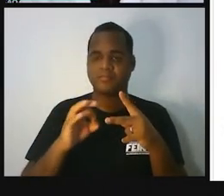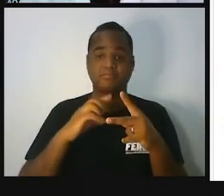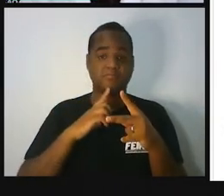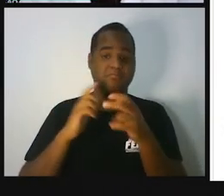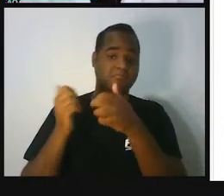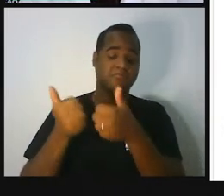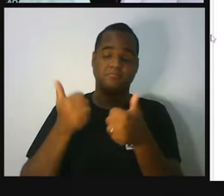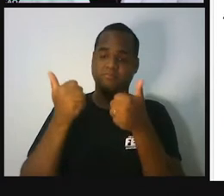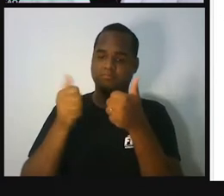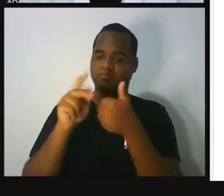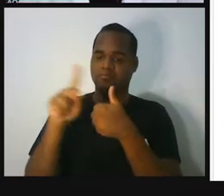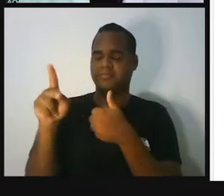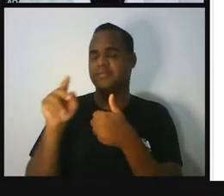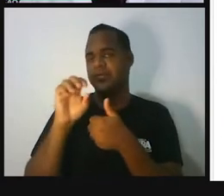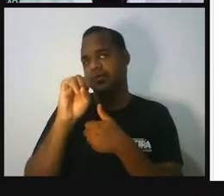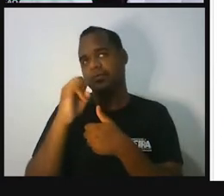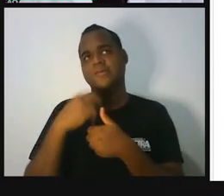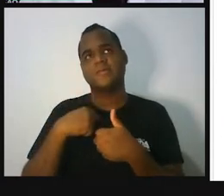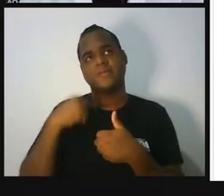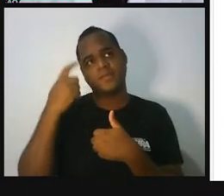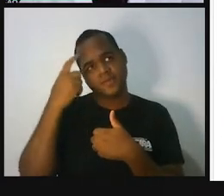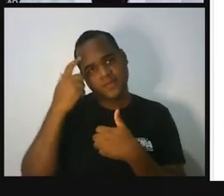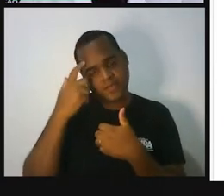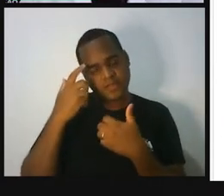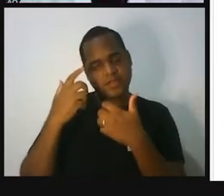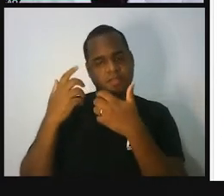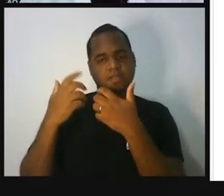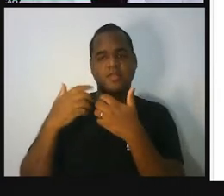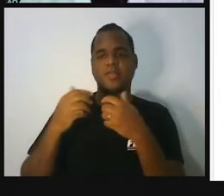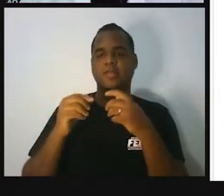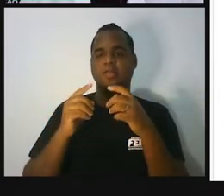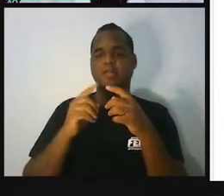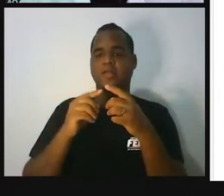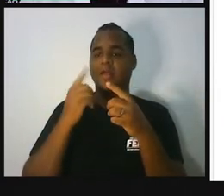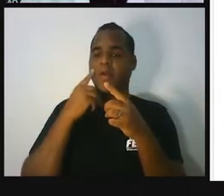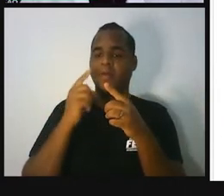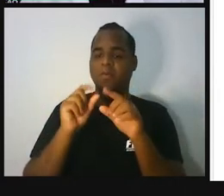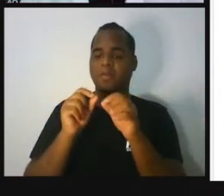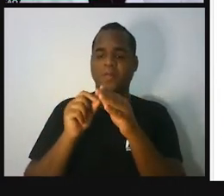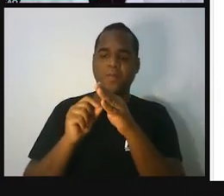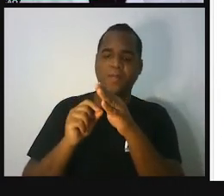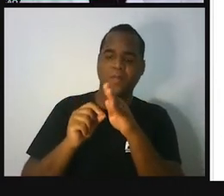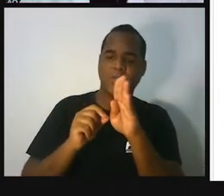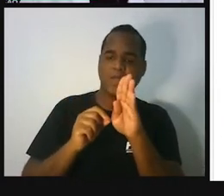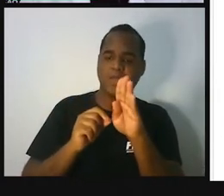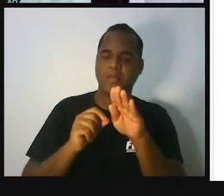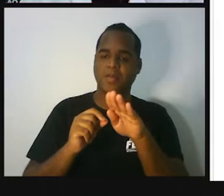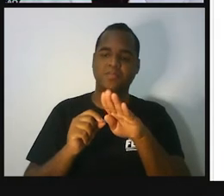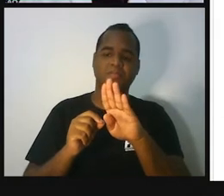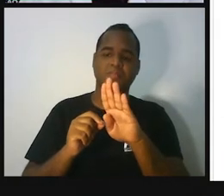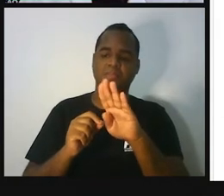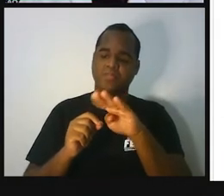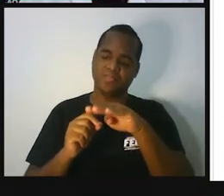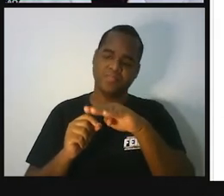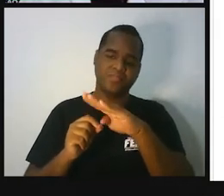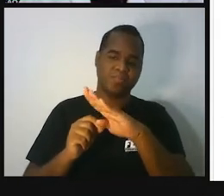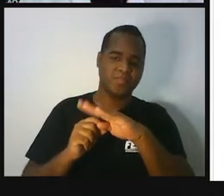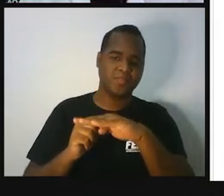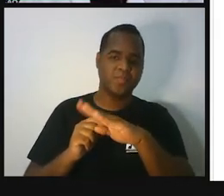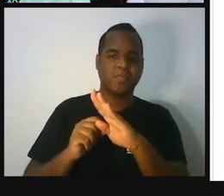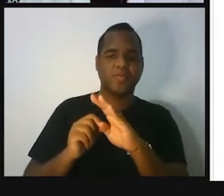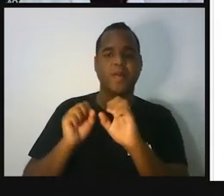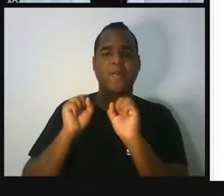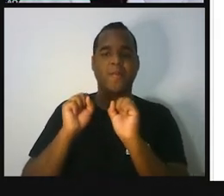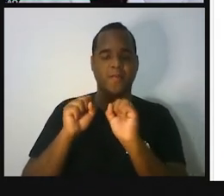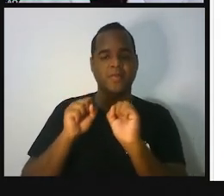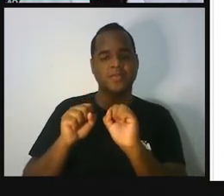beleza Professor então se eu pensar em inclinação Eu também estou pensando em ângulo porque inclinação porque quando a gente